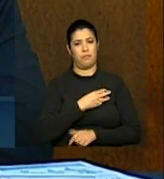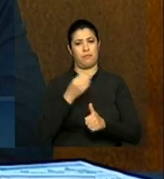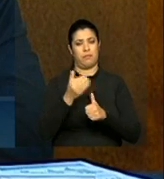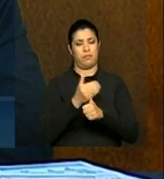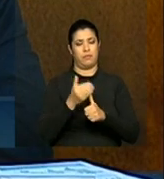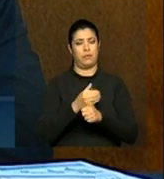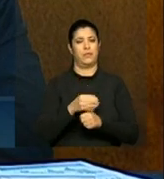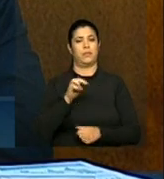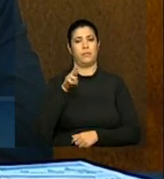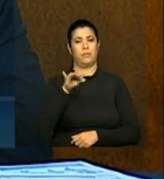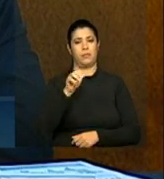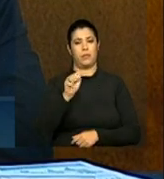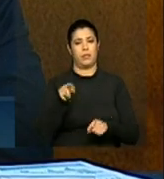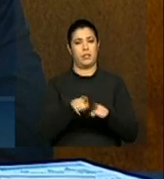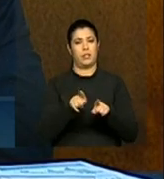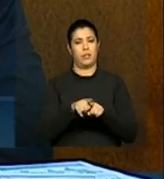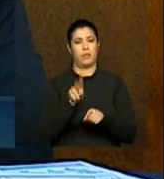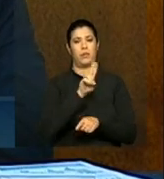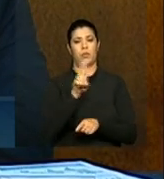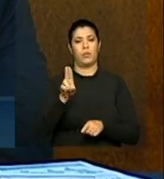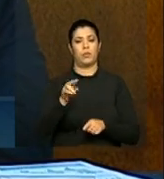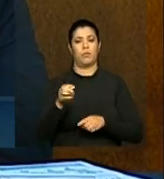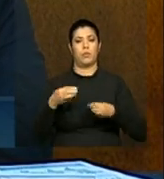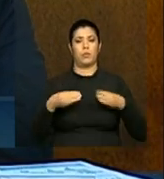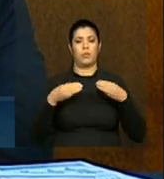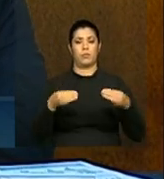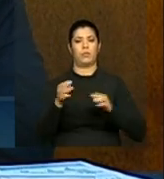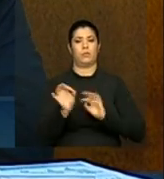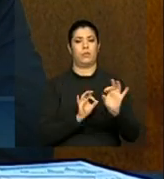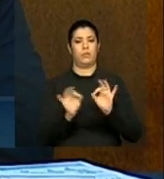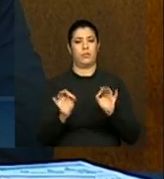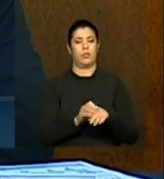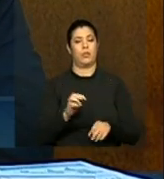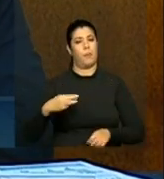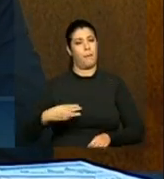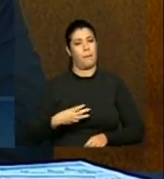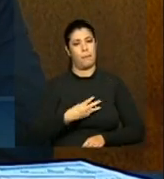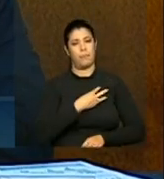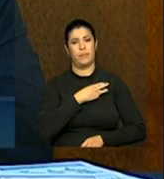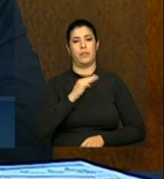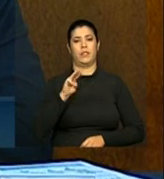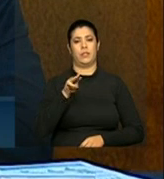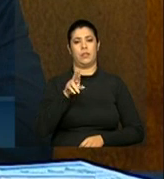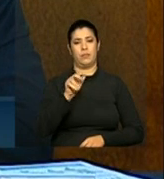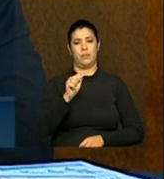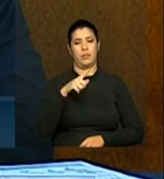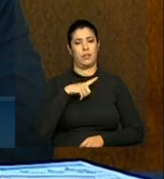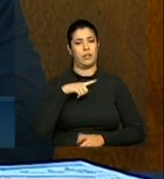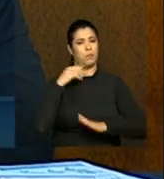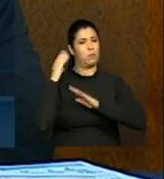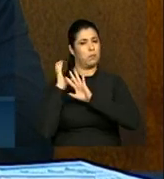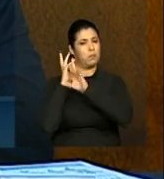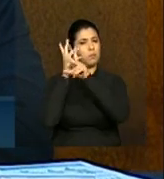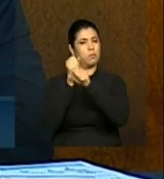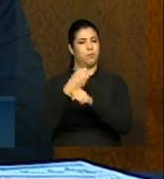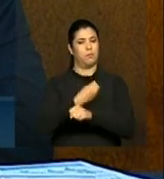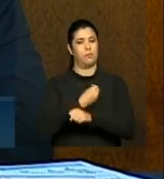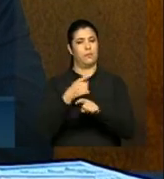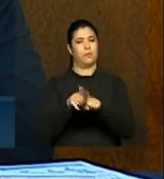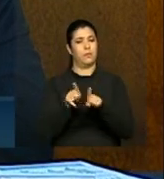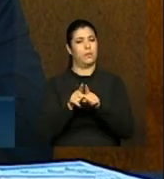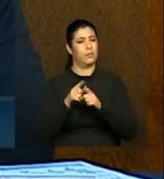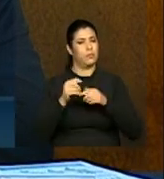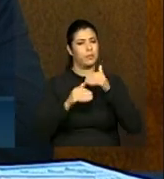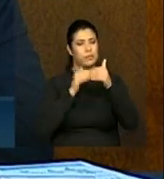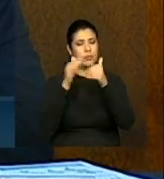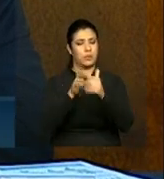do Planejamento, um enorme agradecimento à ministra Miriam, certamente pelo toda a trajetória de vida que ela tem, ah, e pela toda a